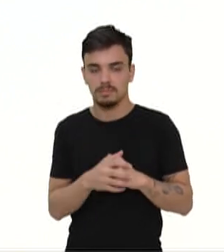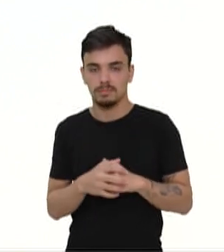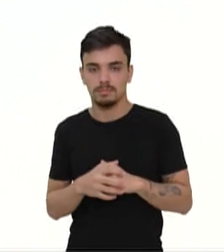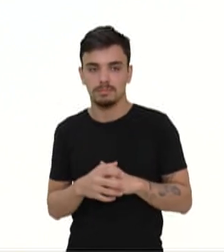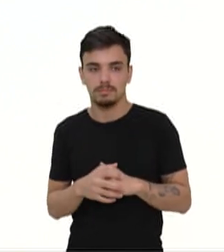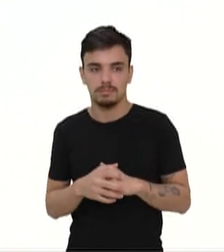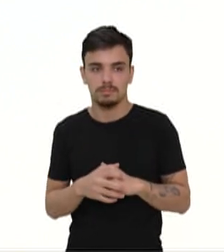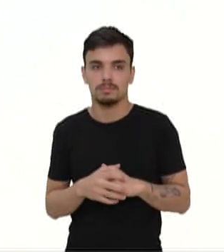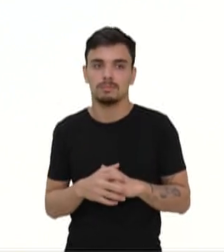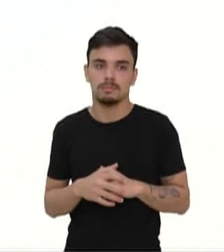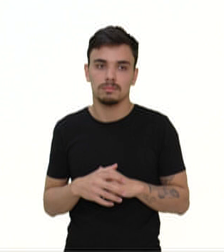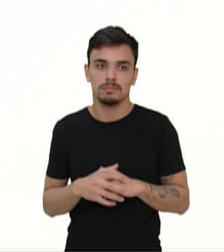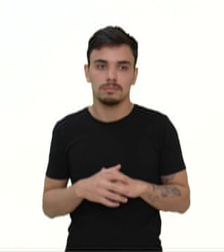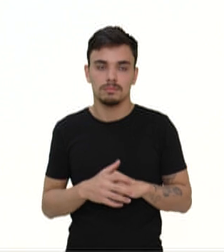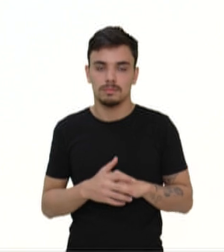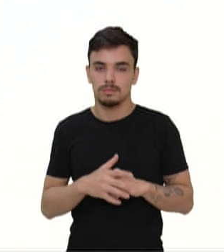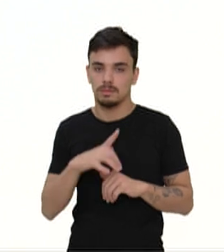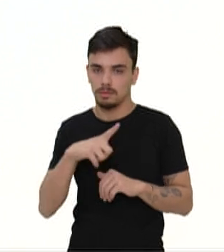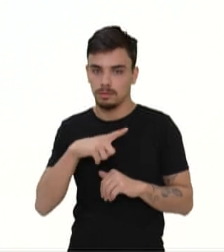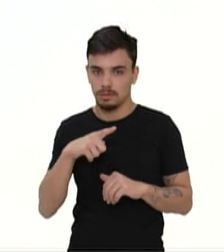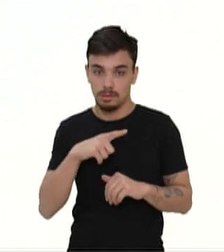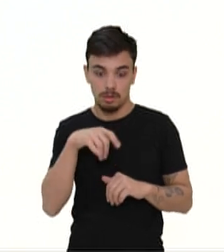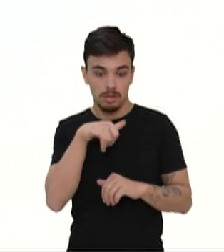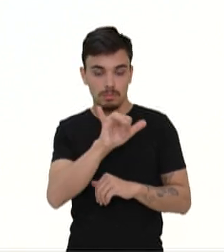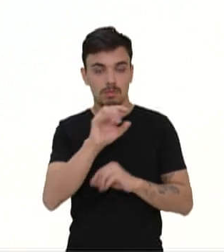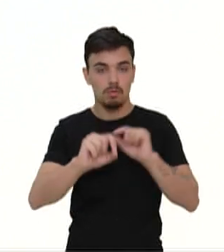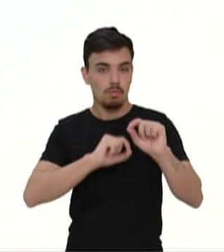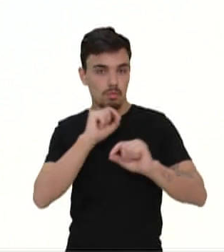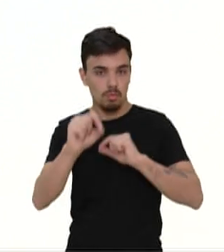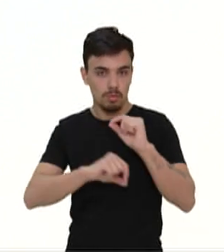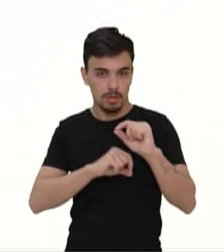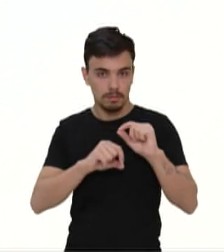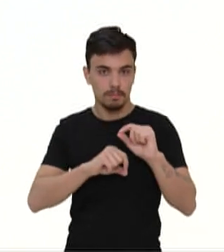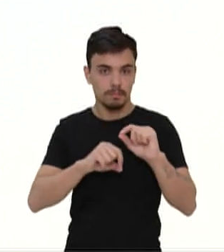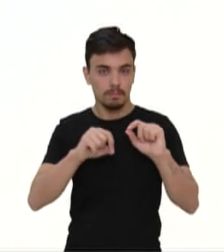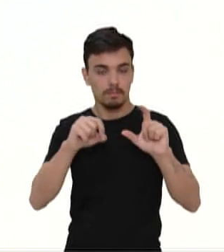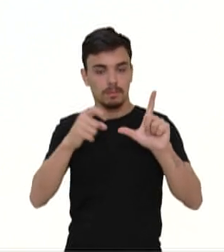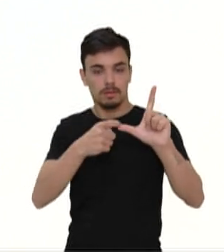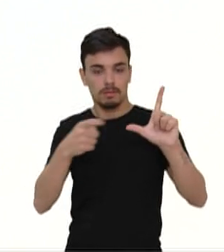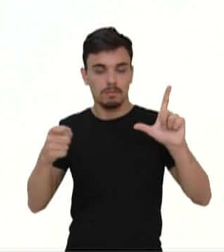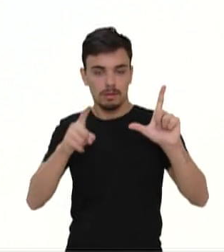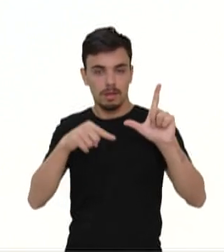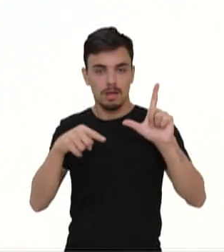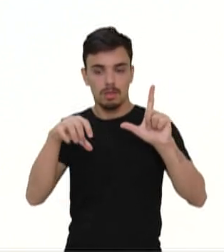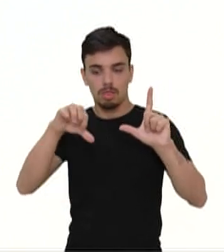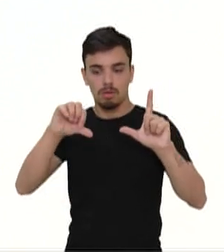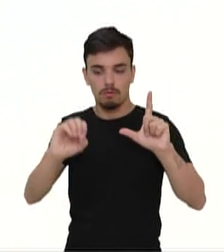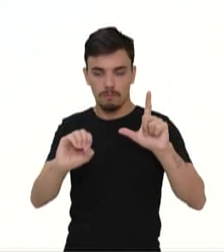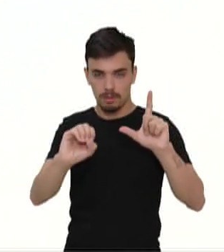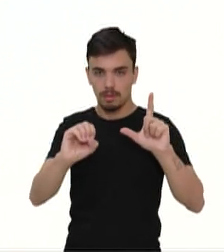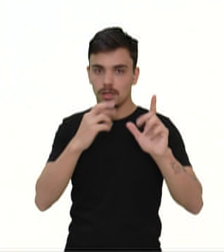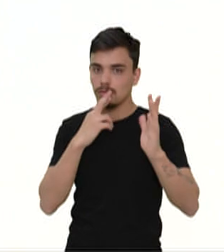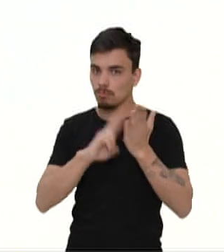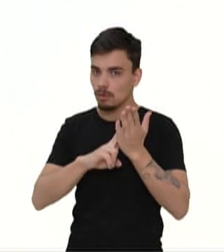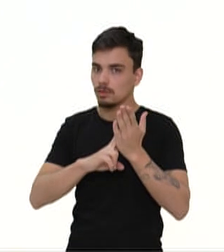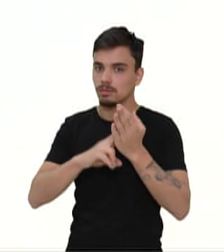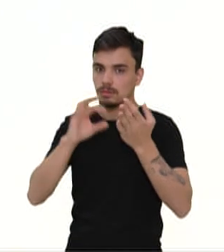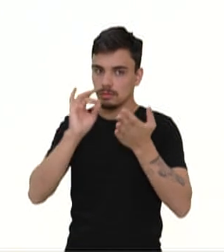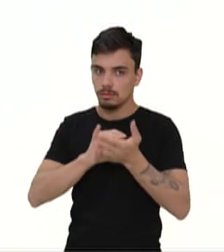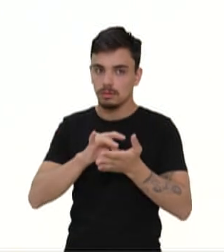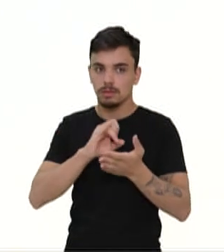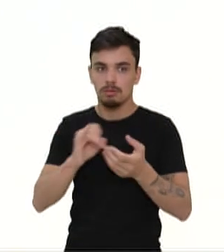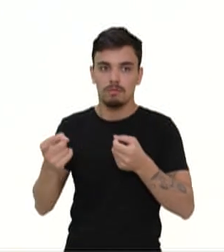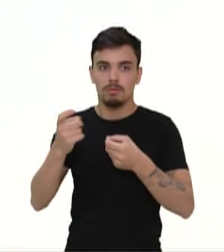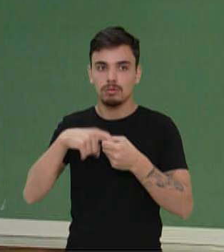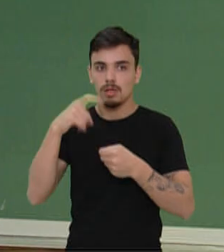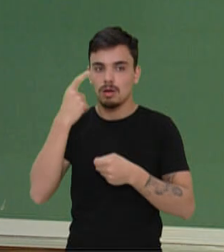feito esses cálculos, a gente chega no y vértice igual a 90, né? Então a resposta para a gente é 90 metros. Ou seja, se eu voltar